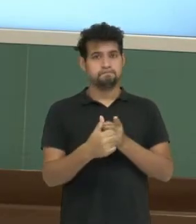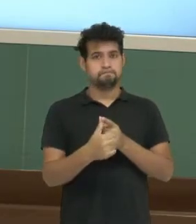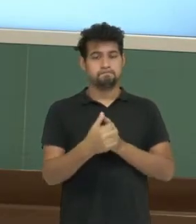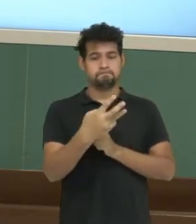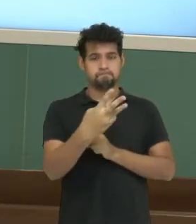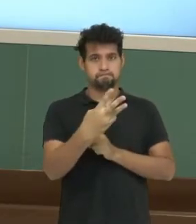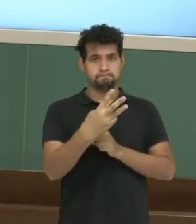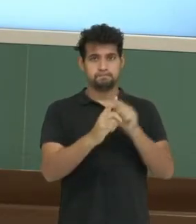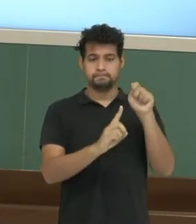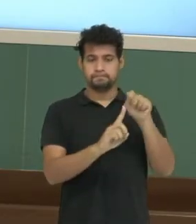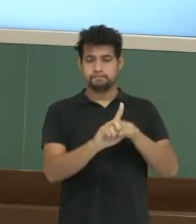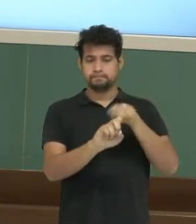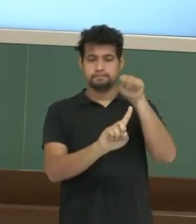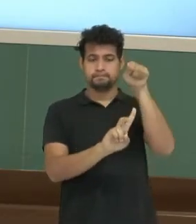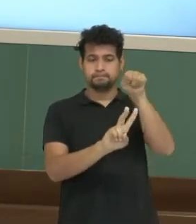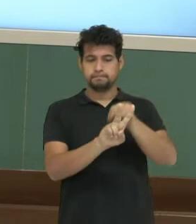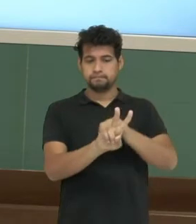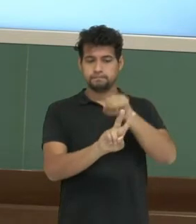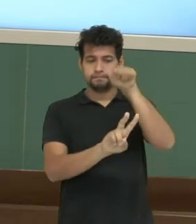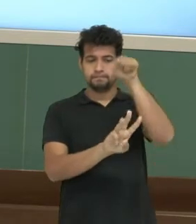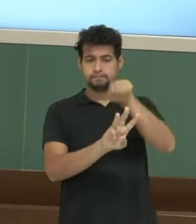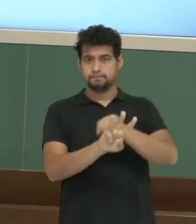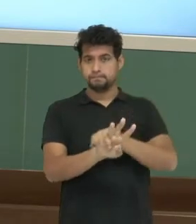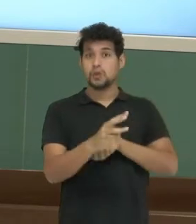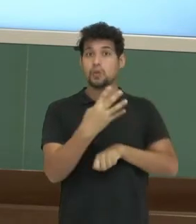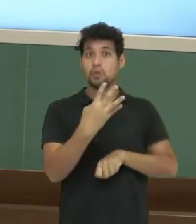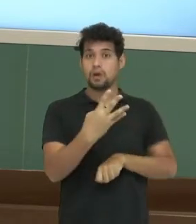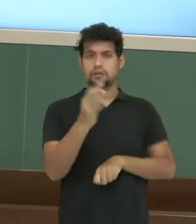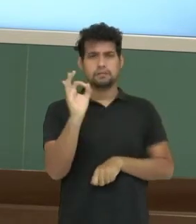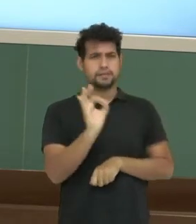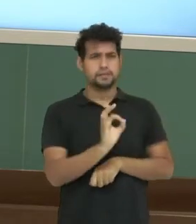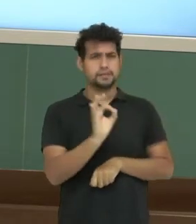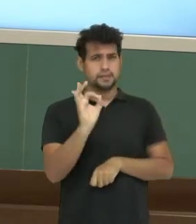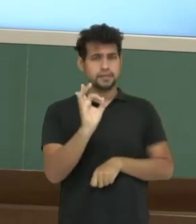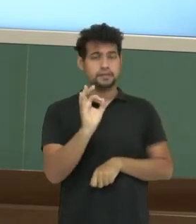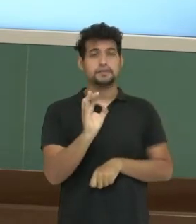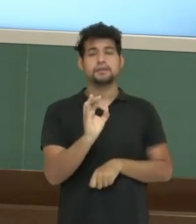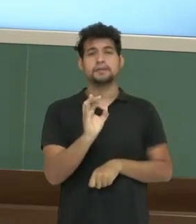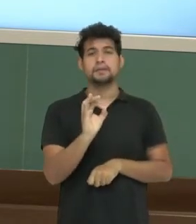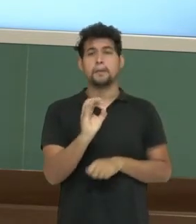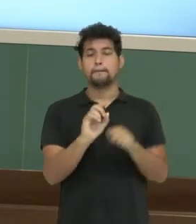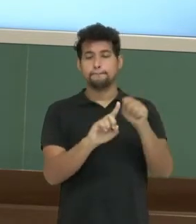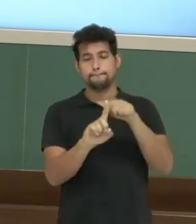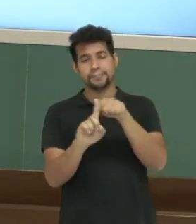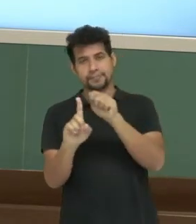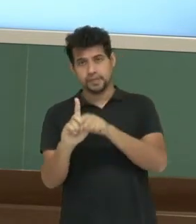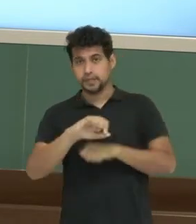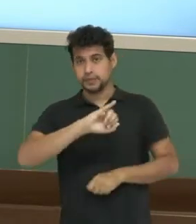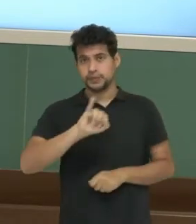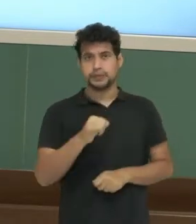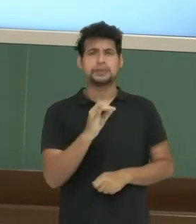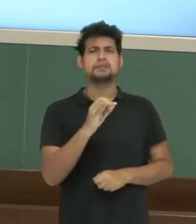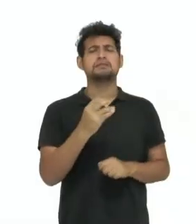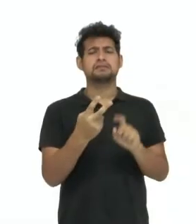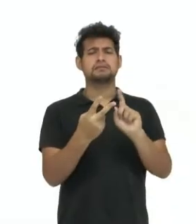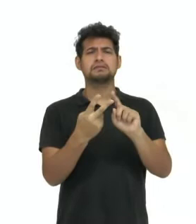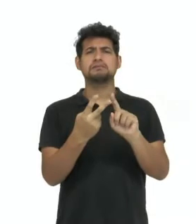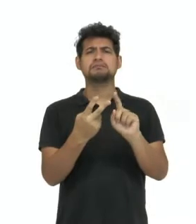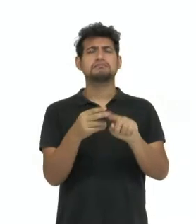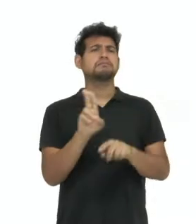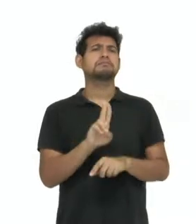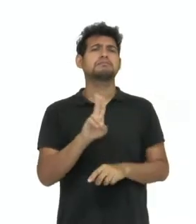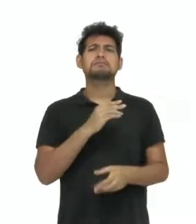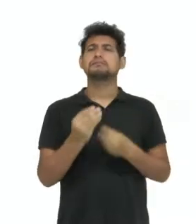3 meses, há uma taxa de 4% ao mês em juro composto. E o segundo modelo de